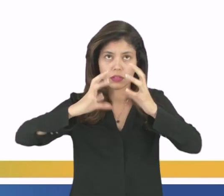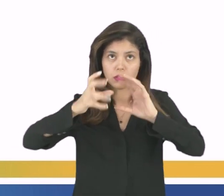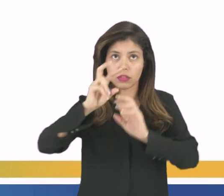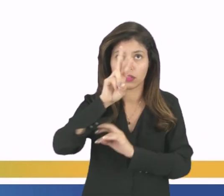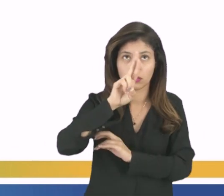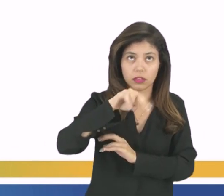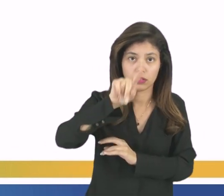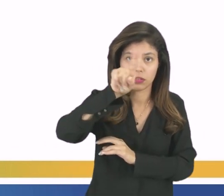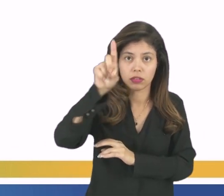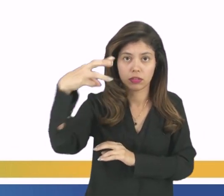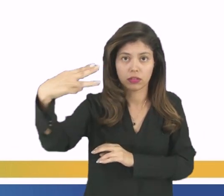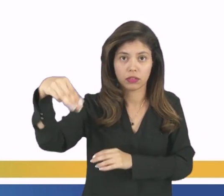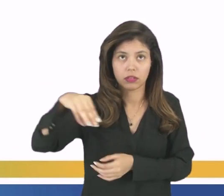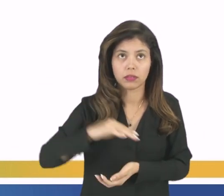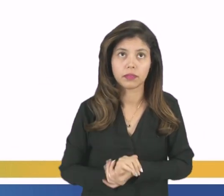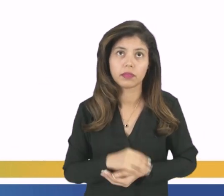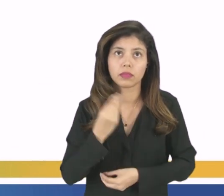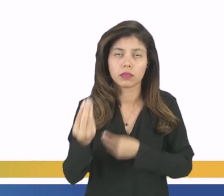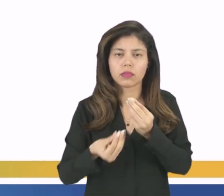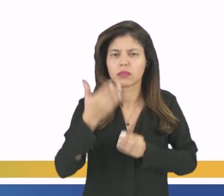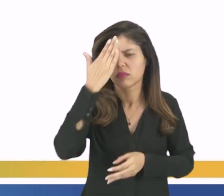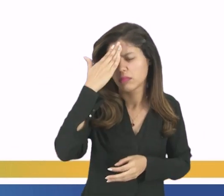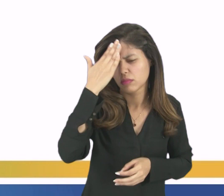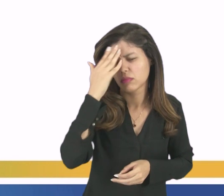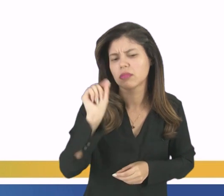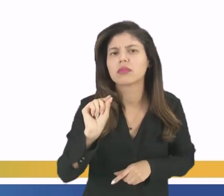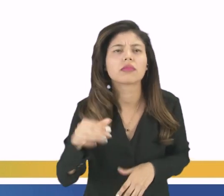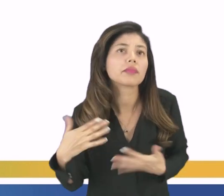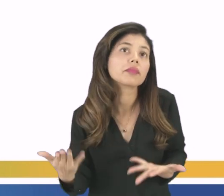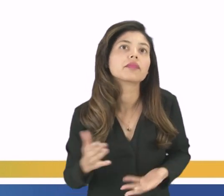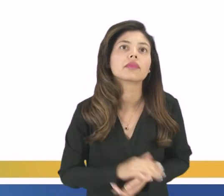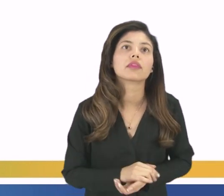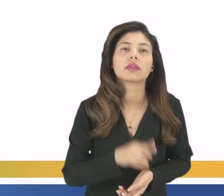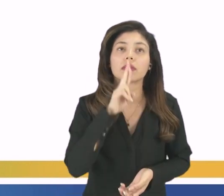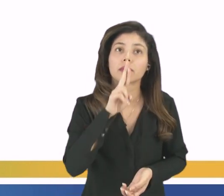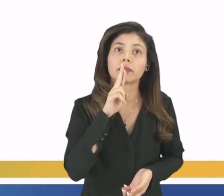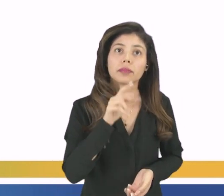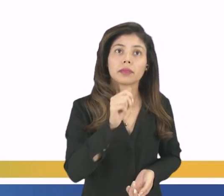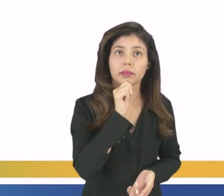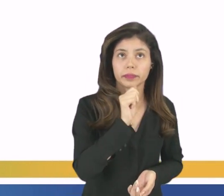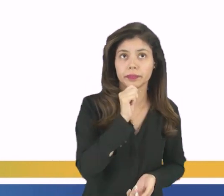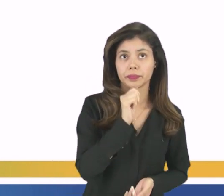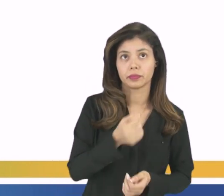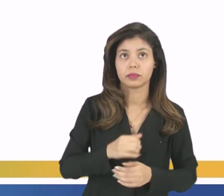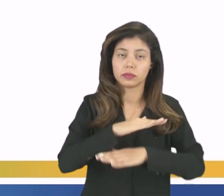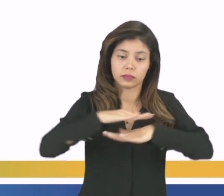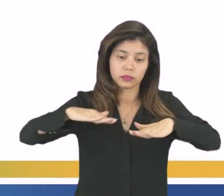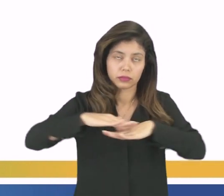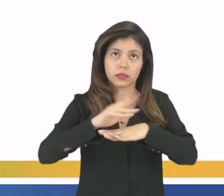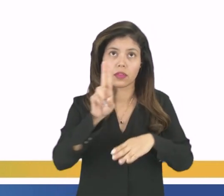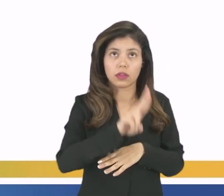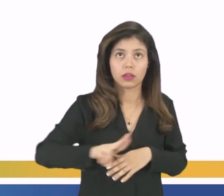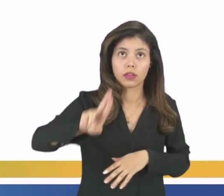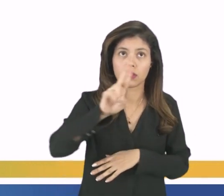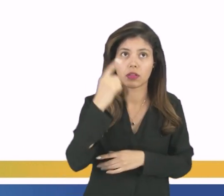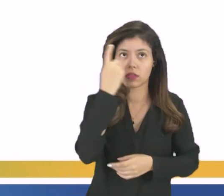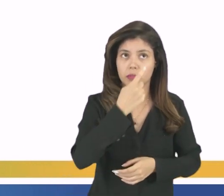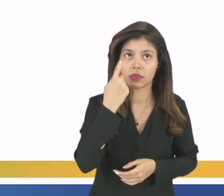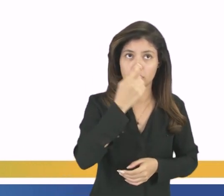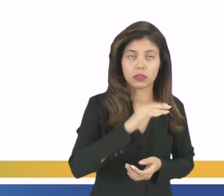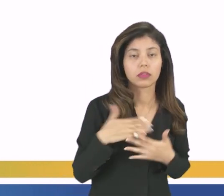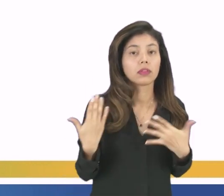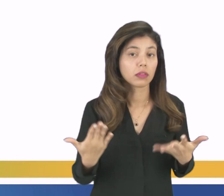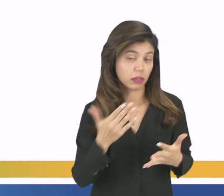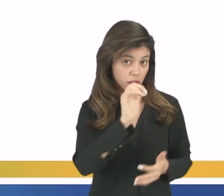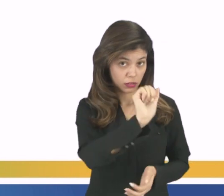raio raiz de 3. Como é que a gente vai entender isso daqui? Para calcular a área da superfície esférica, utiliza-se a expressão. Qual